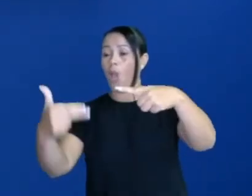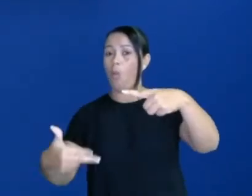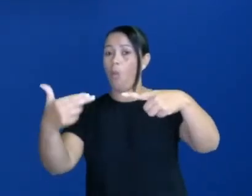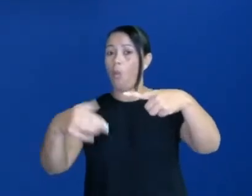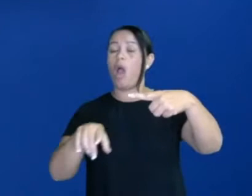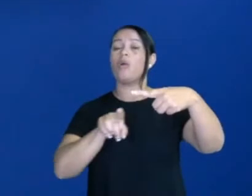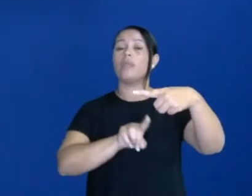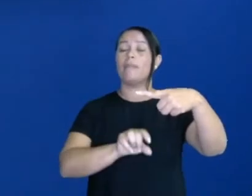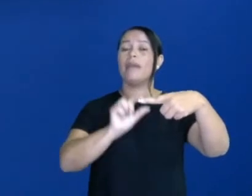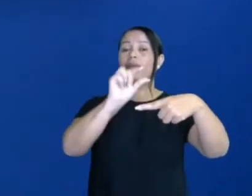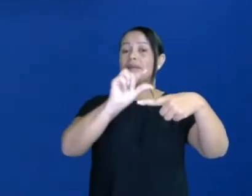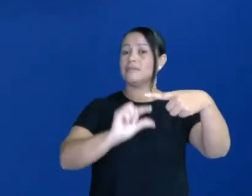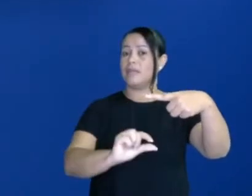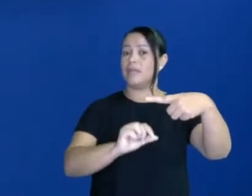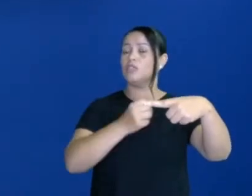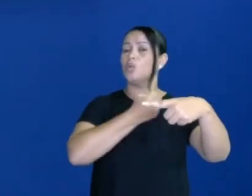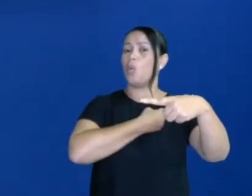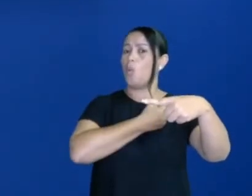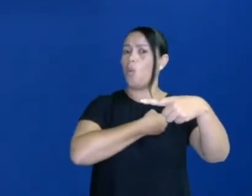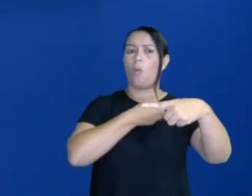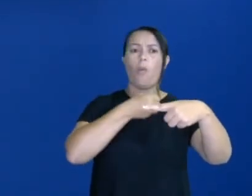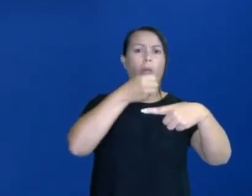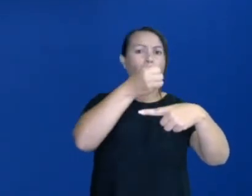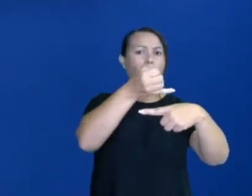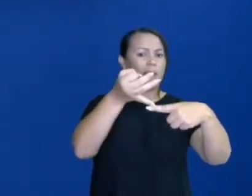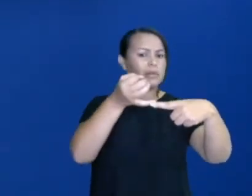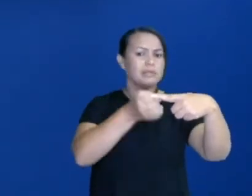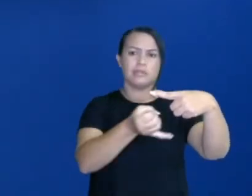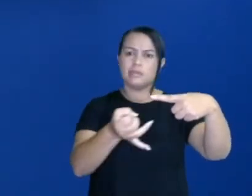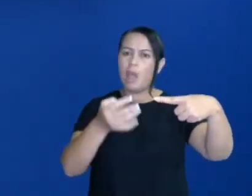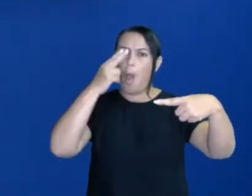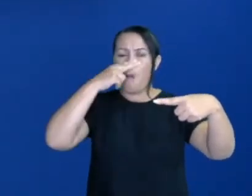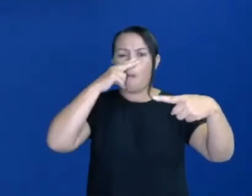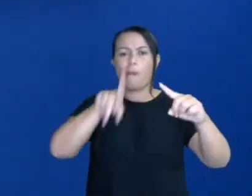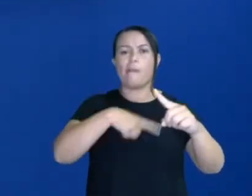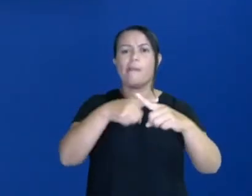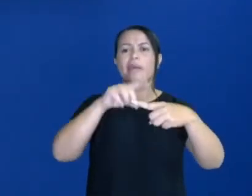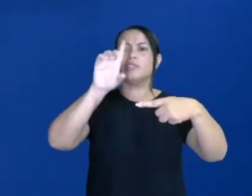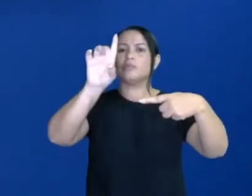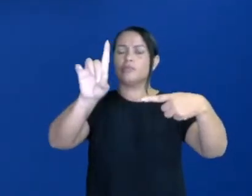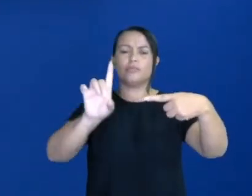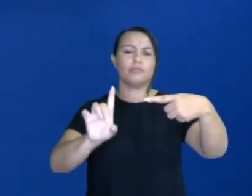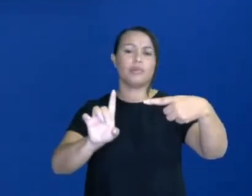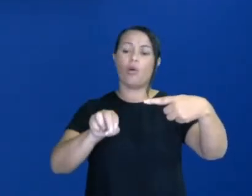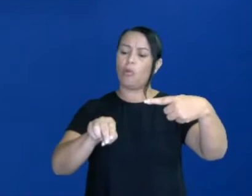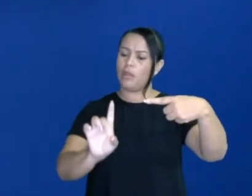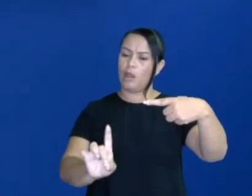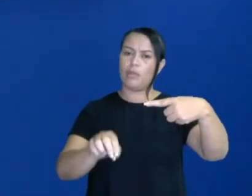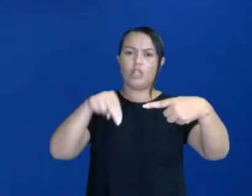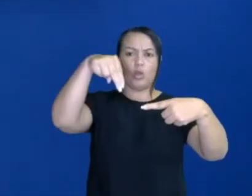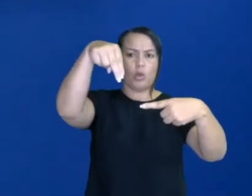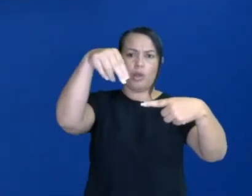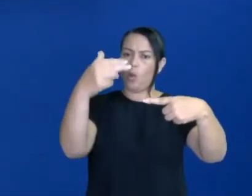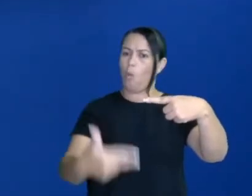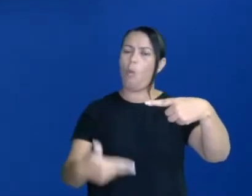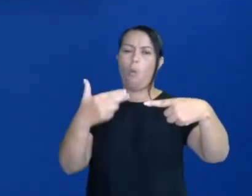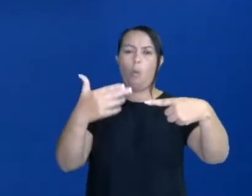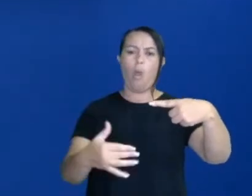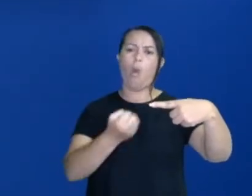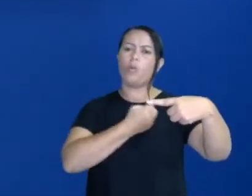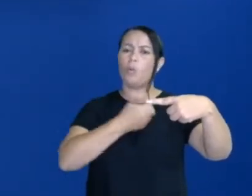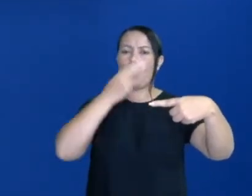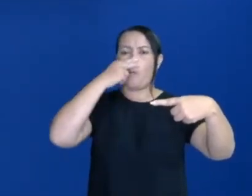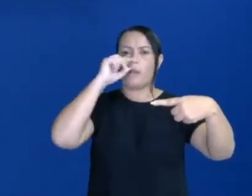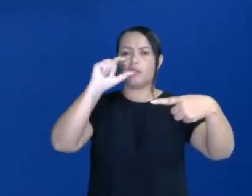de baixo. Tá certo? Eu não posso multiplicar o numerador por um número e multiplicar o denominador pelo outro. Nunca façam isso, tá